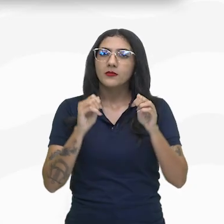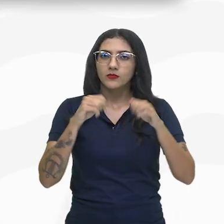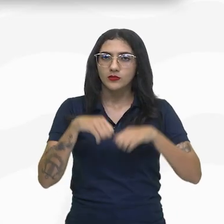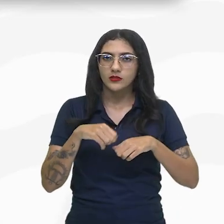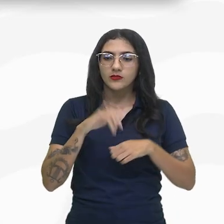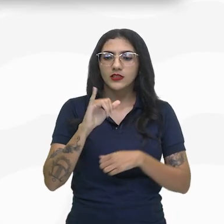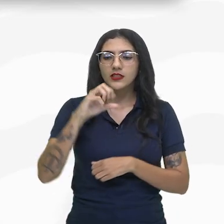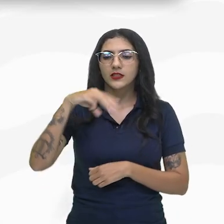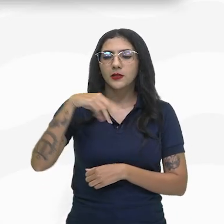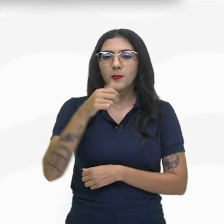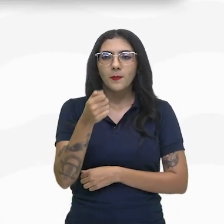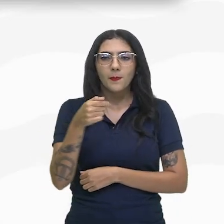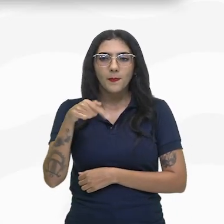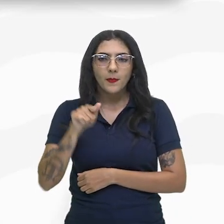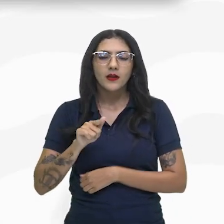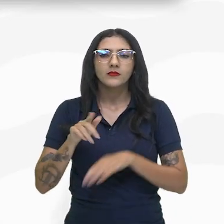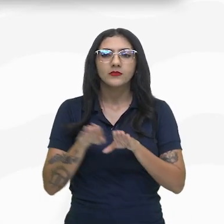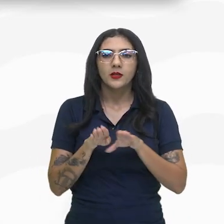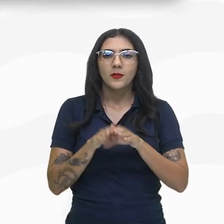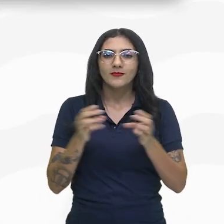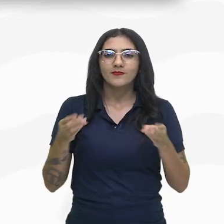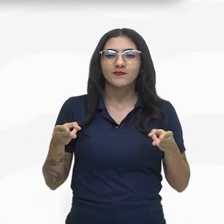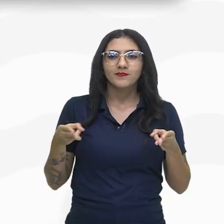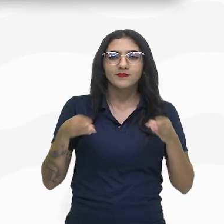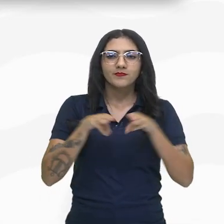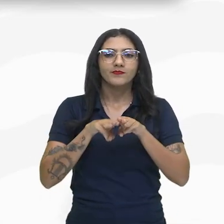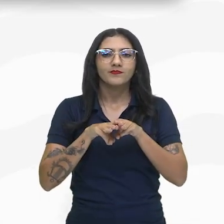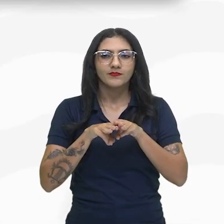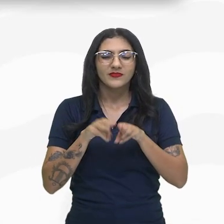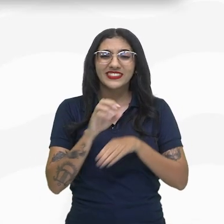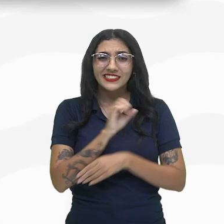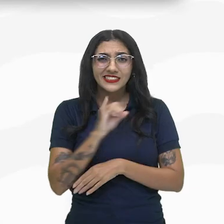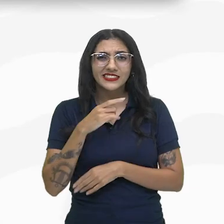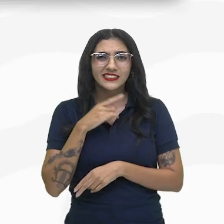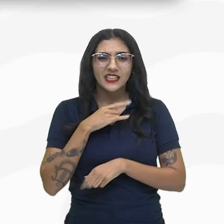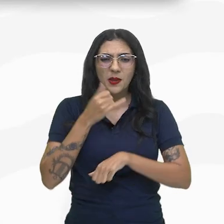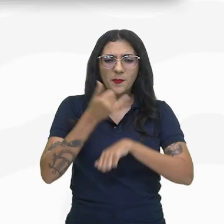separar materiais para reciclagem, né? Quando eu tenho aí muito metal